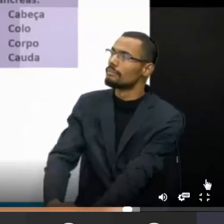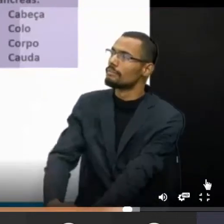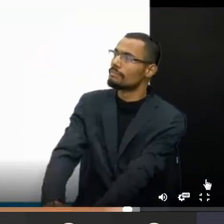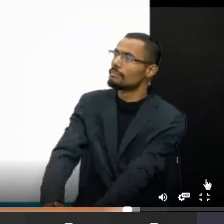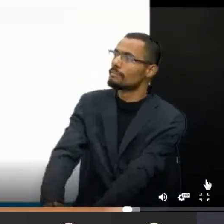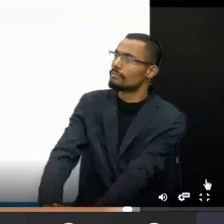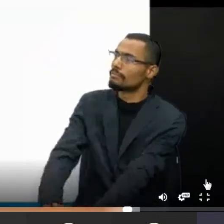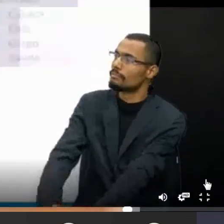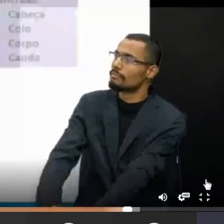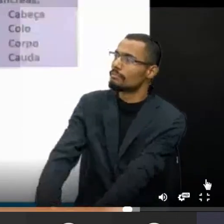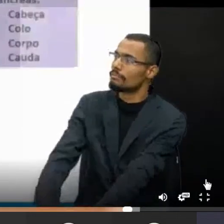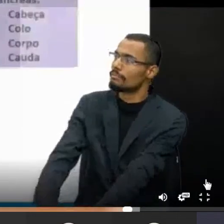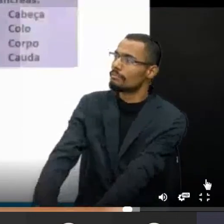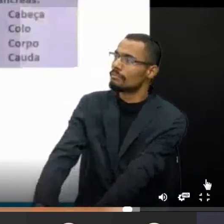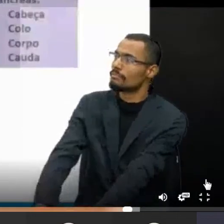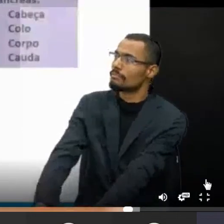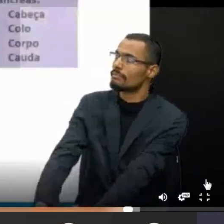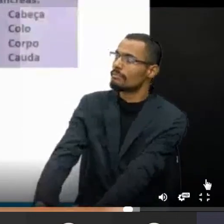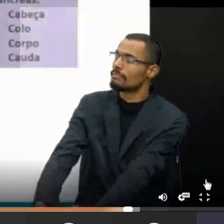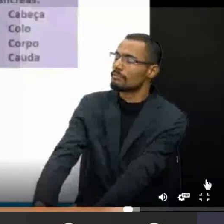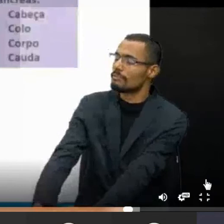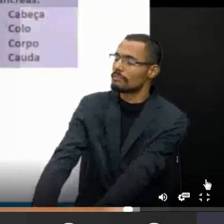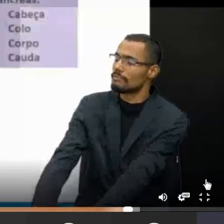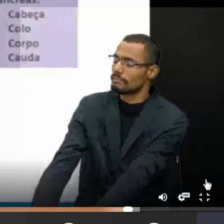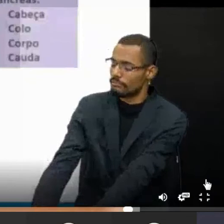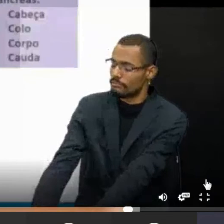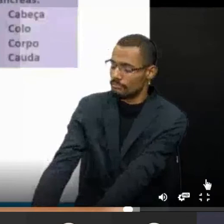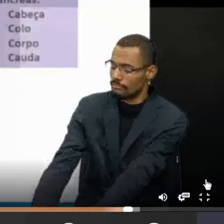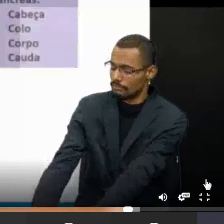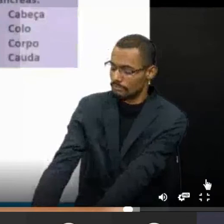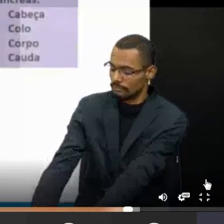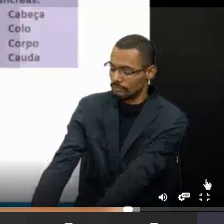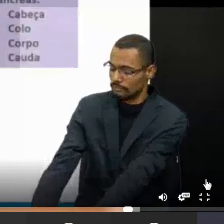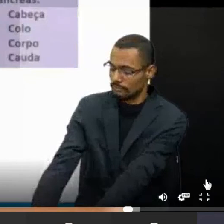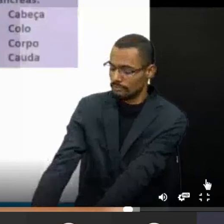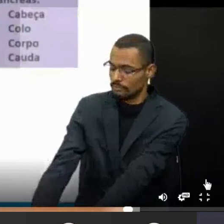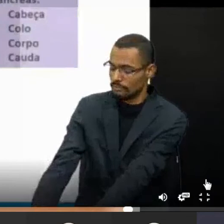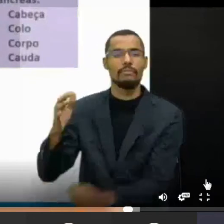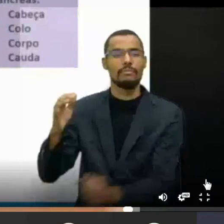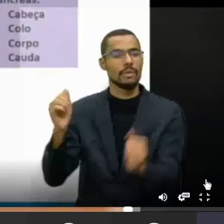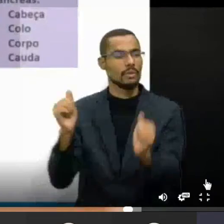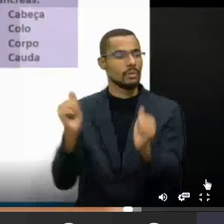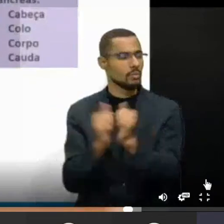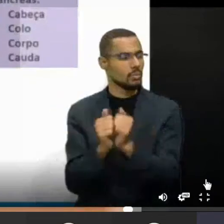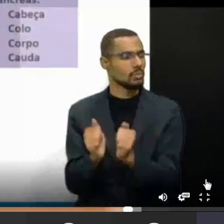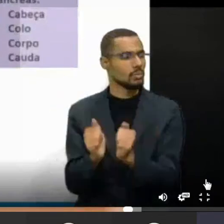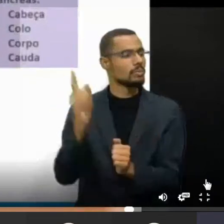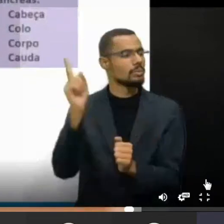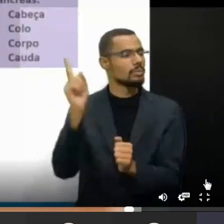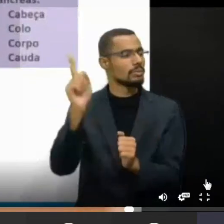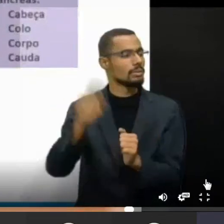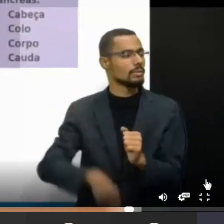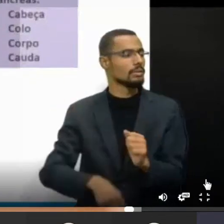Então, e junto com o duodeno eu tenho então a presença do